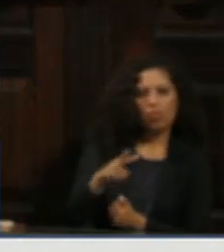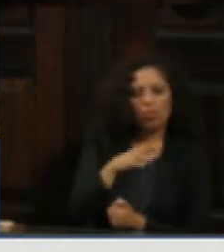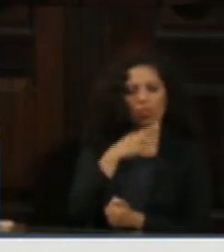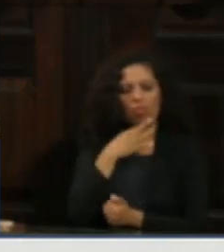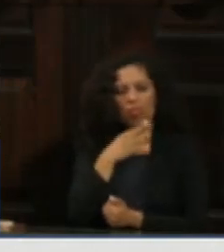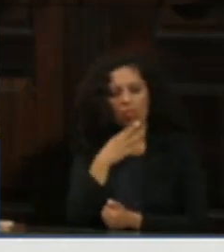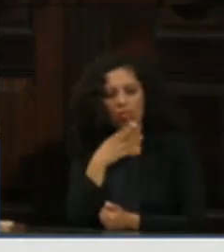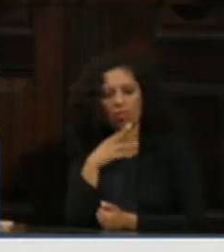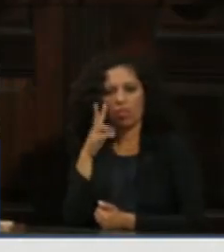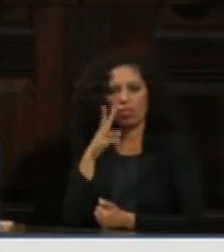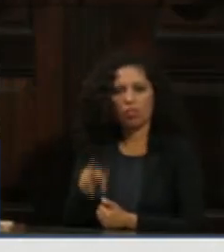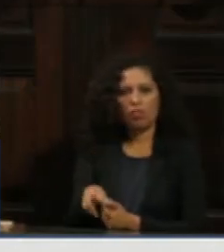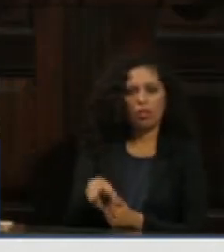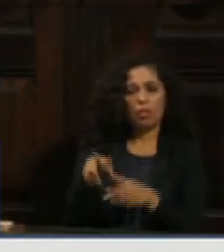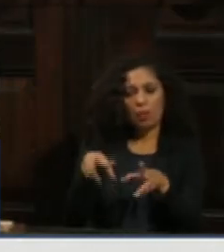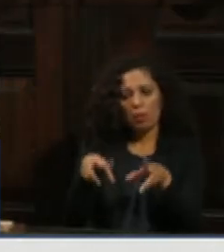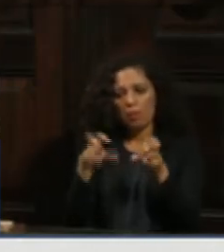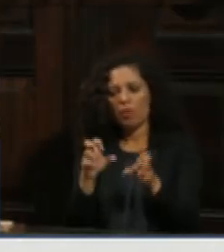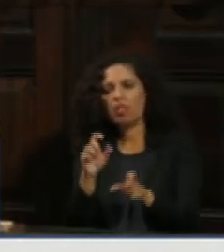da mudança de paradigmas,